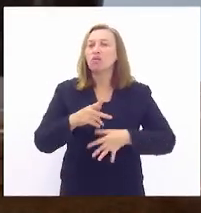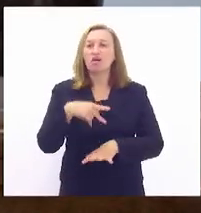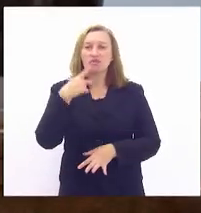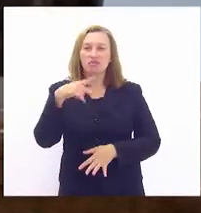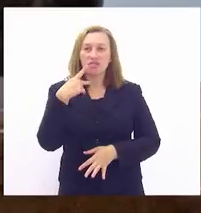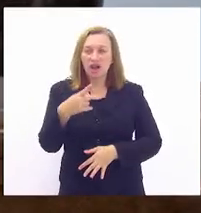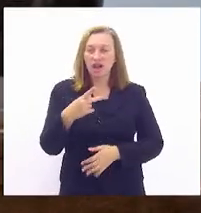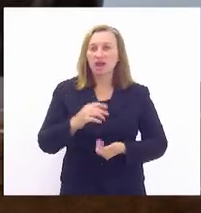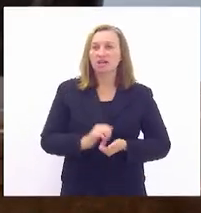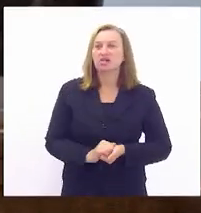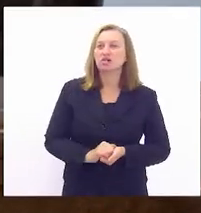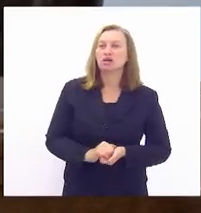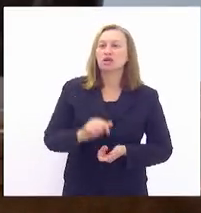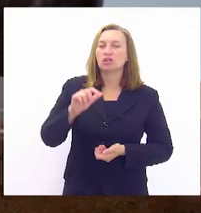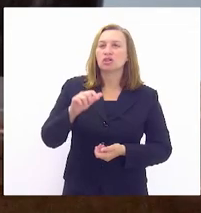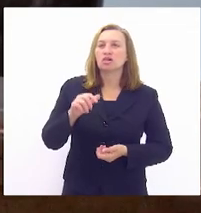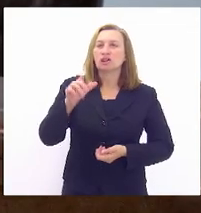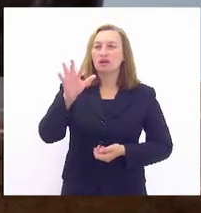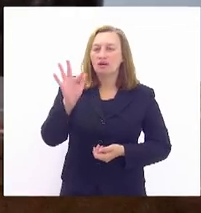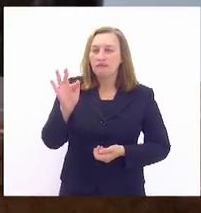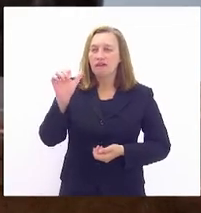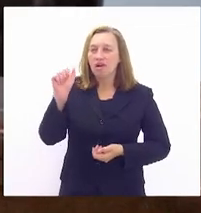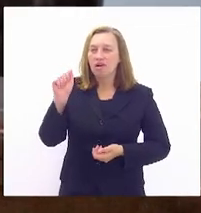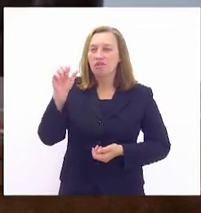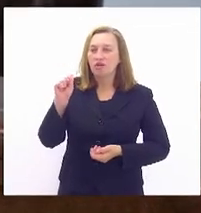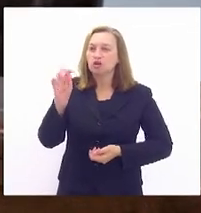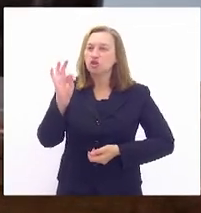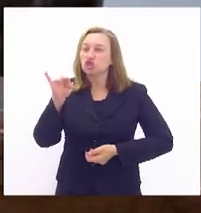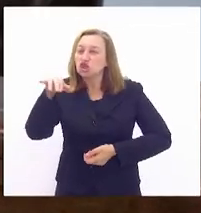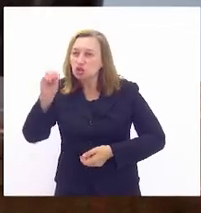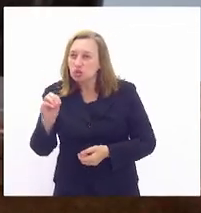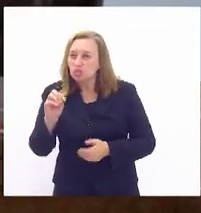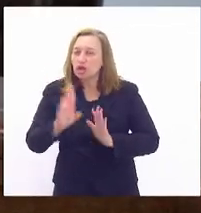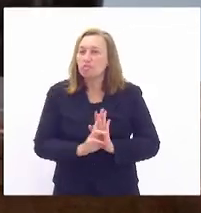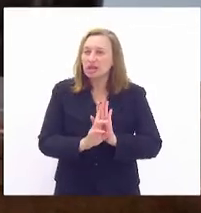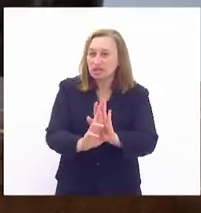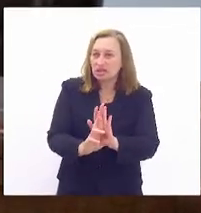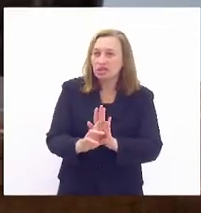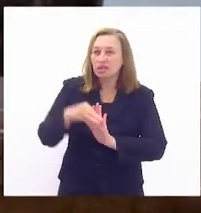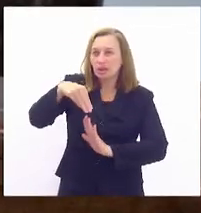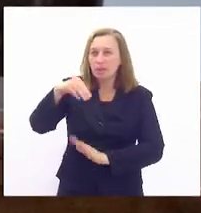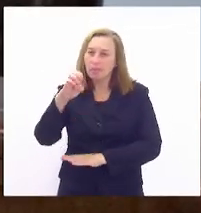senhor Maurício Faustino, representante do Sindicato Metalúrgico do Fluminense.